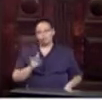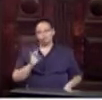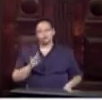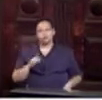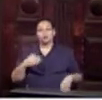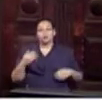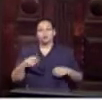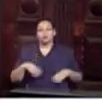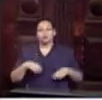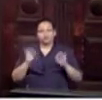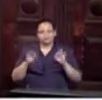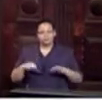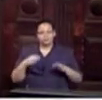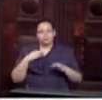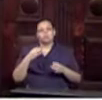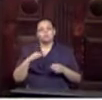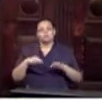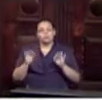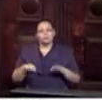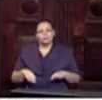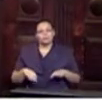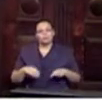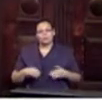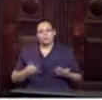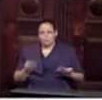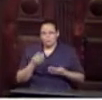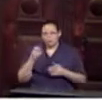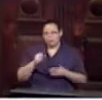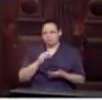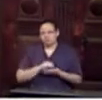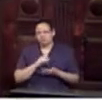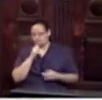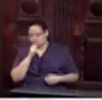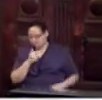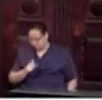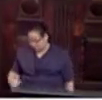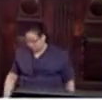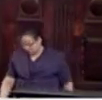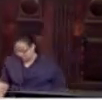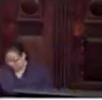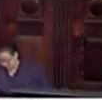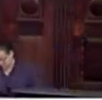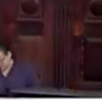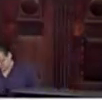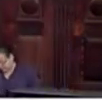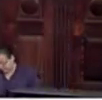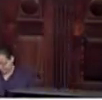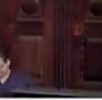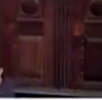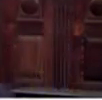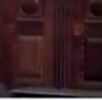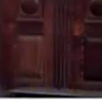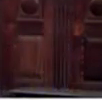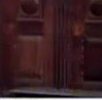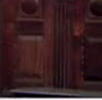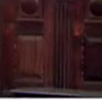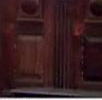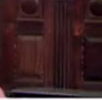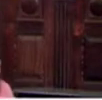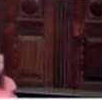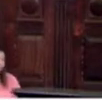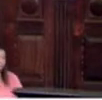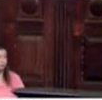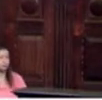Quer dizer, e agora, o projeto volta sem a inclusão do leite, a emenda inserindo o leite era necessária, mas